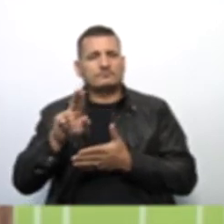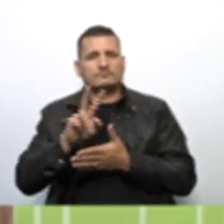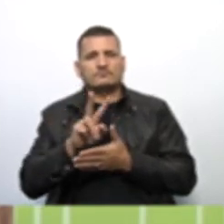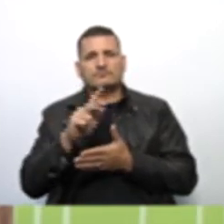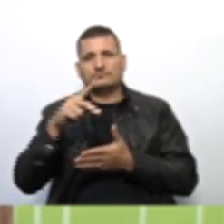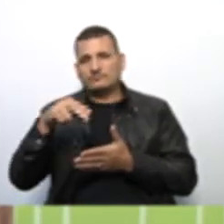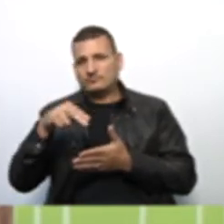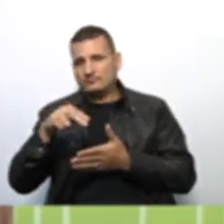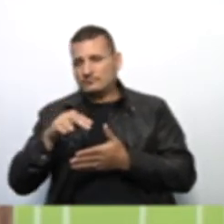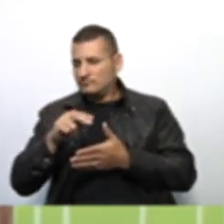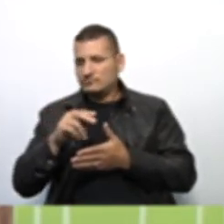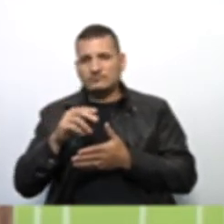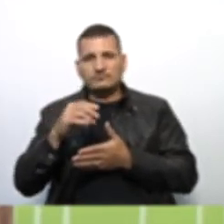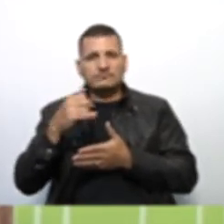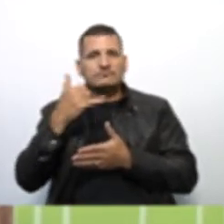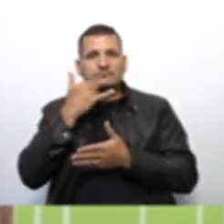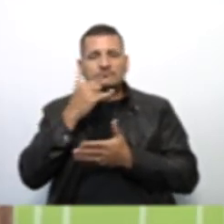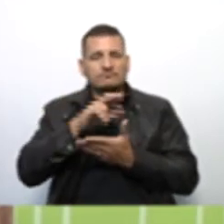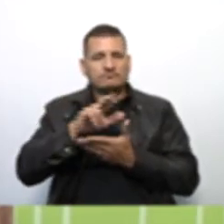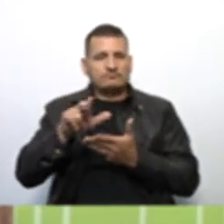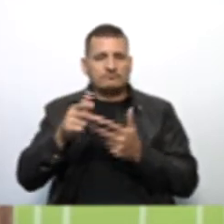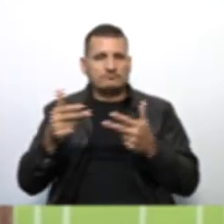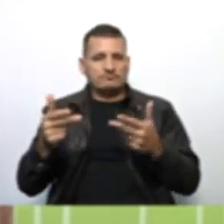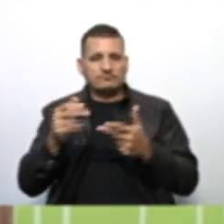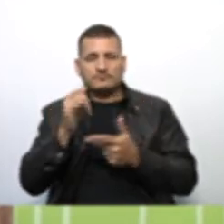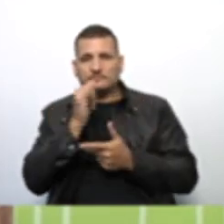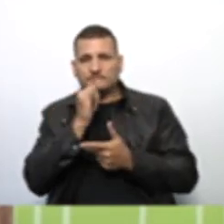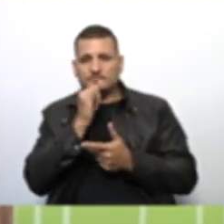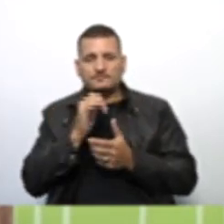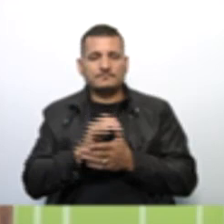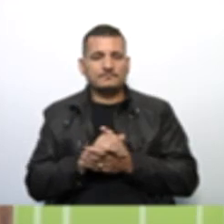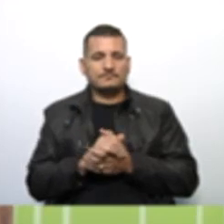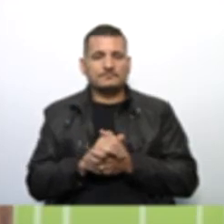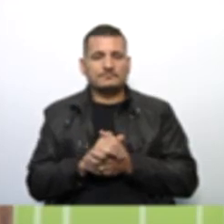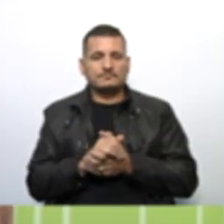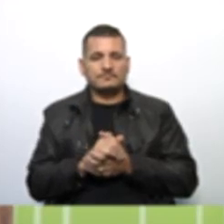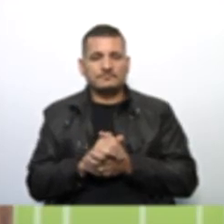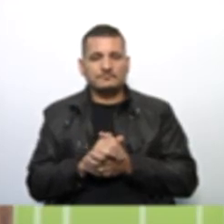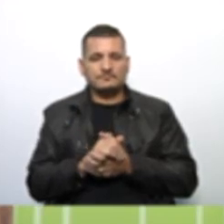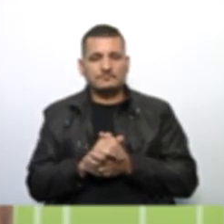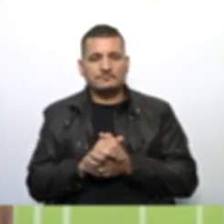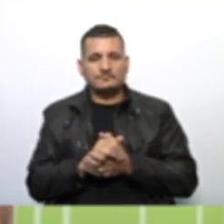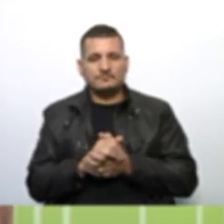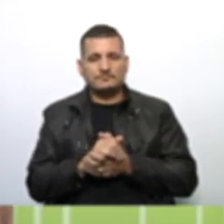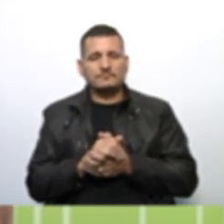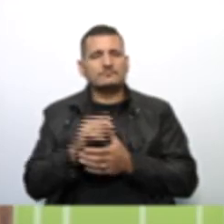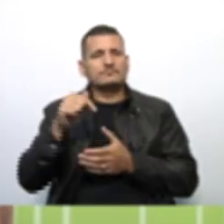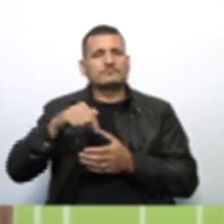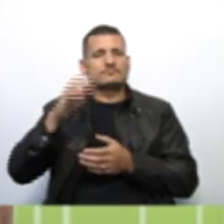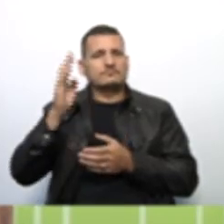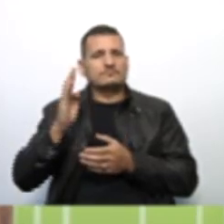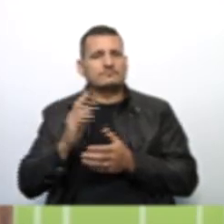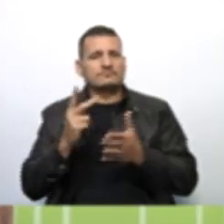para várias coisas. Um exemplo que eu vou dar. Teve um período aqui no Brasil que o WhatsApp